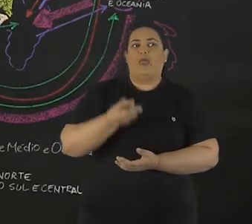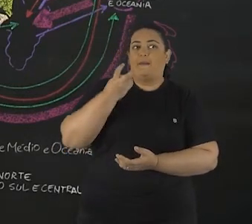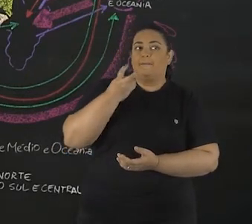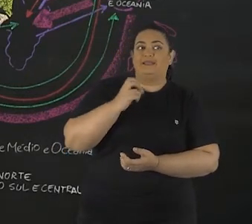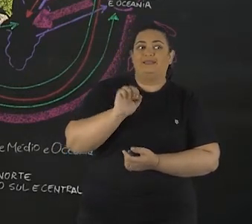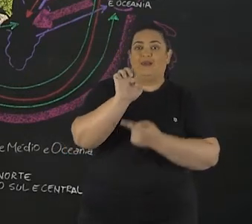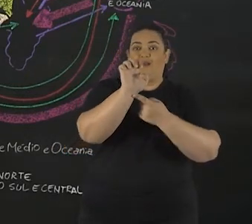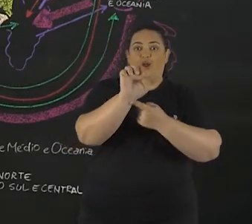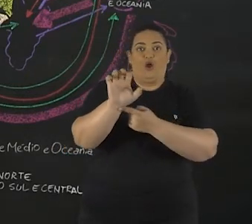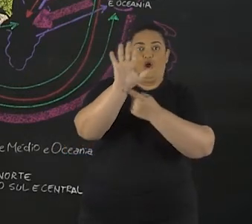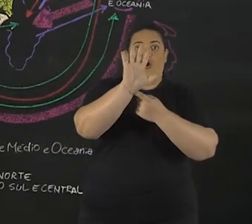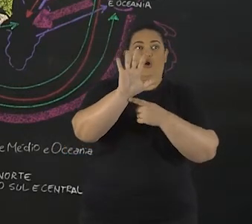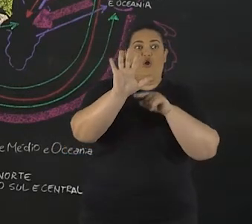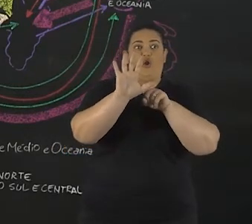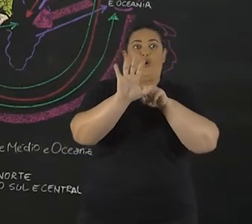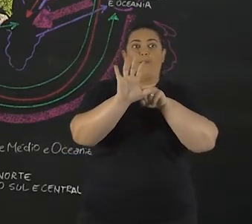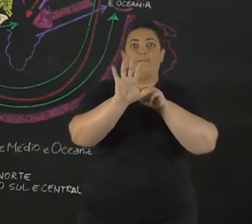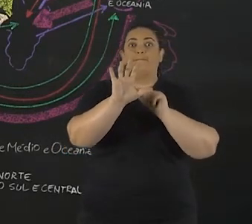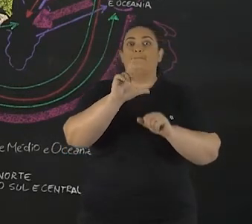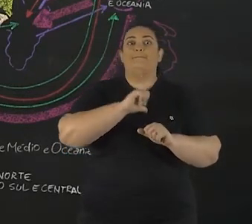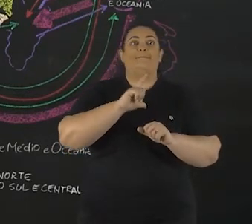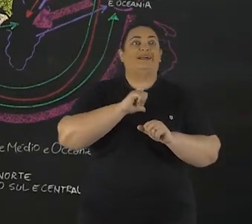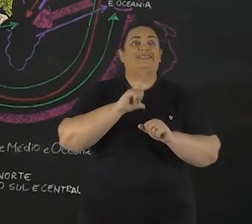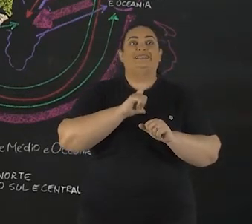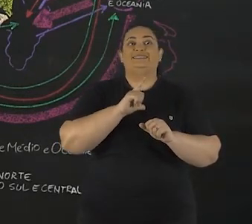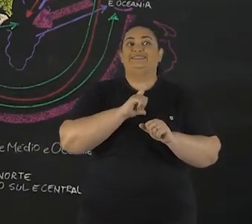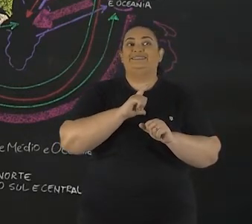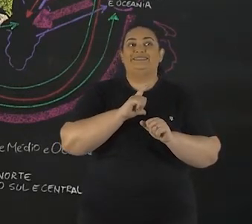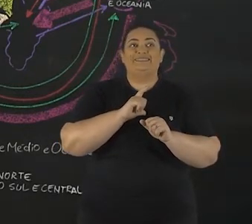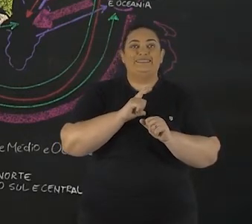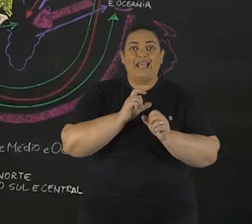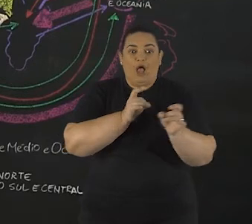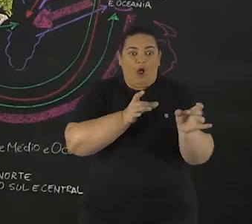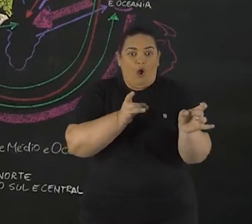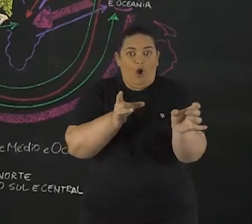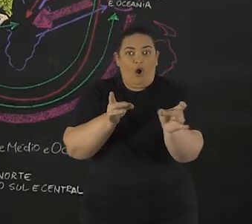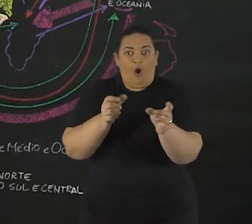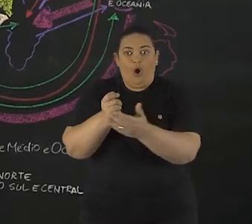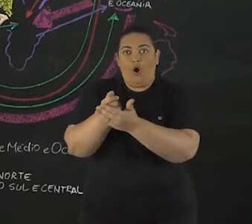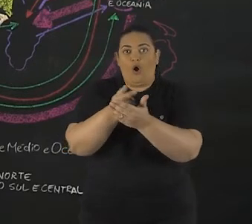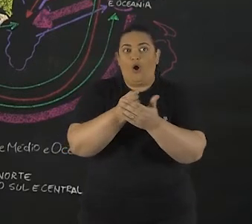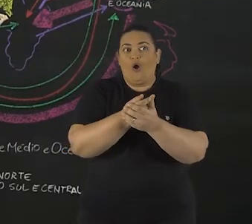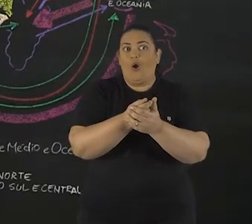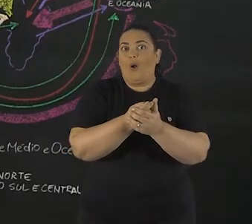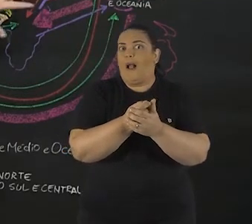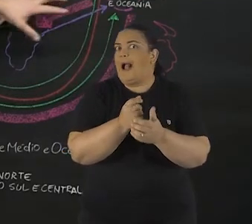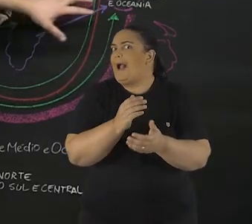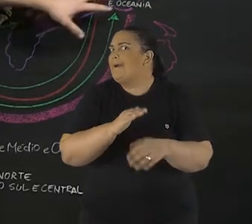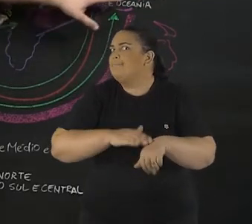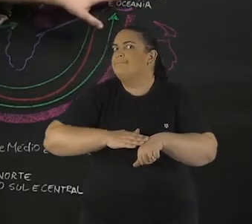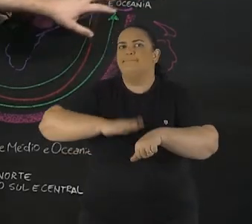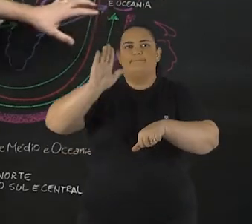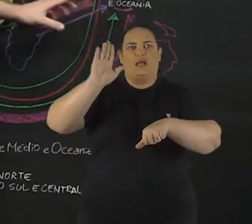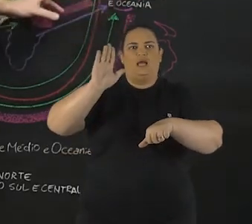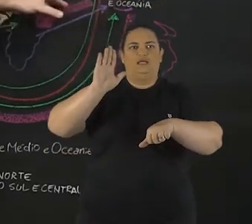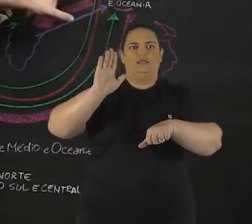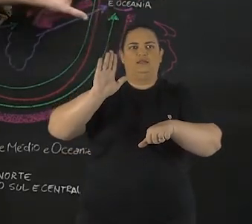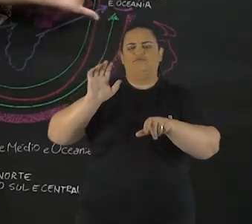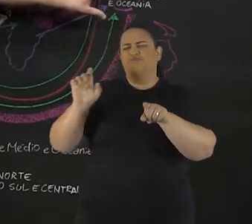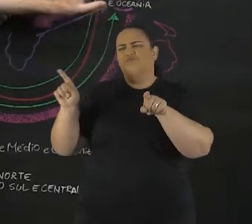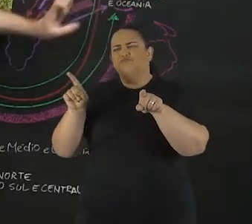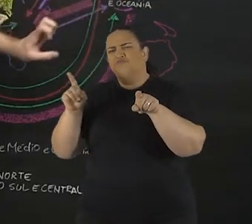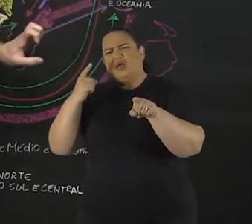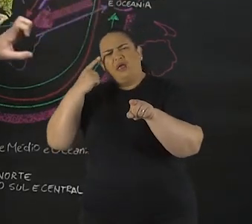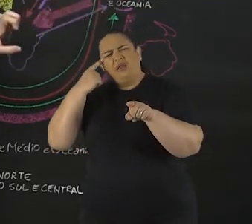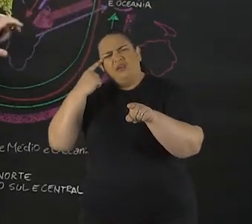que a Europa vai ter aí um volume de comércio internacional maior do que todas as regiões. Já aqui na Ásia e Oriente Médio vai